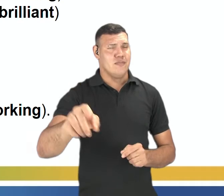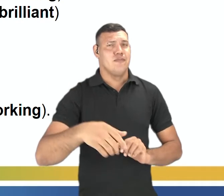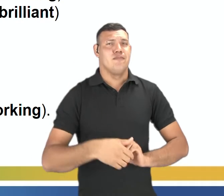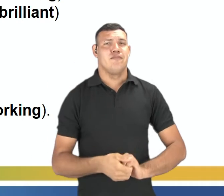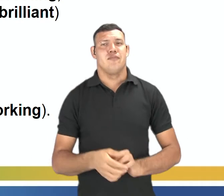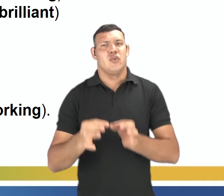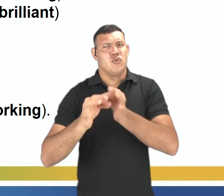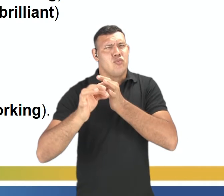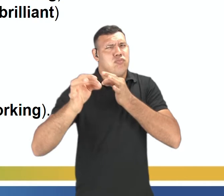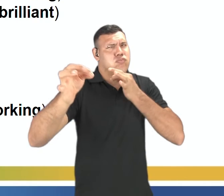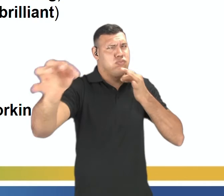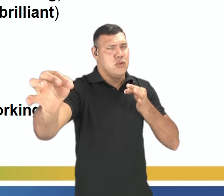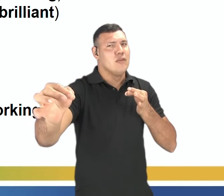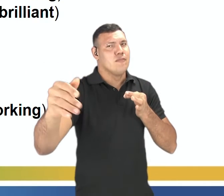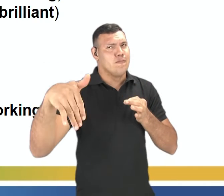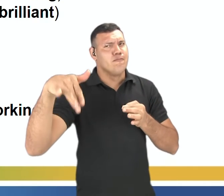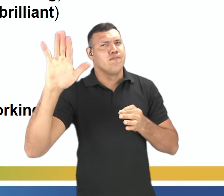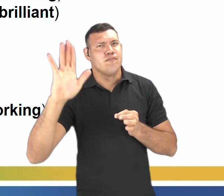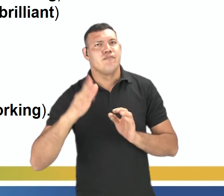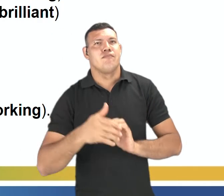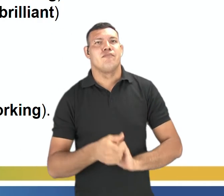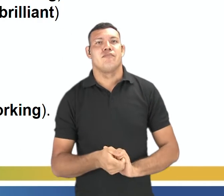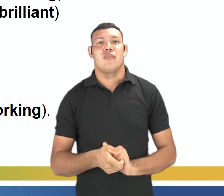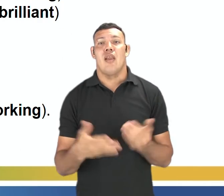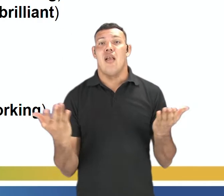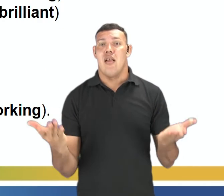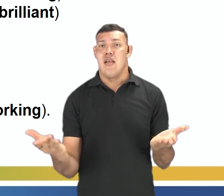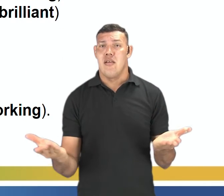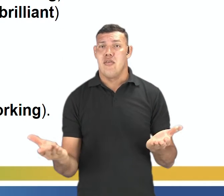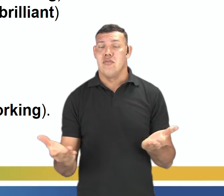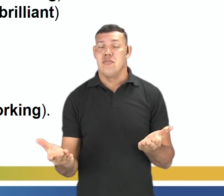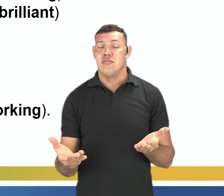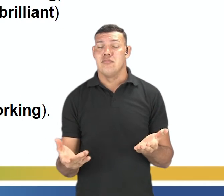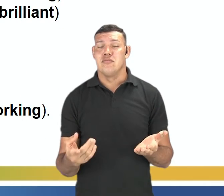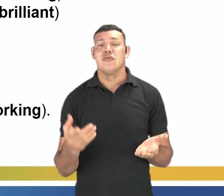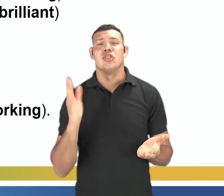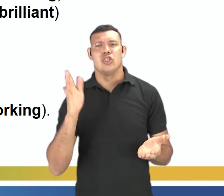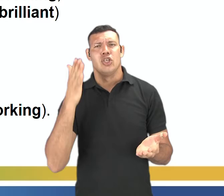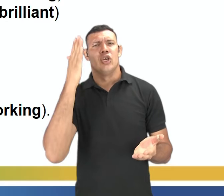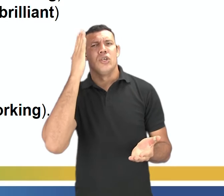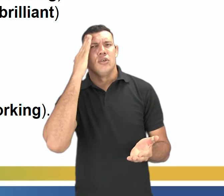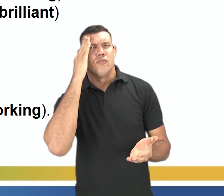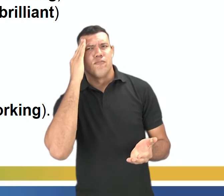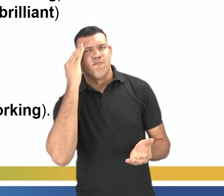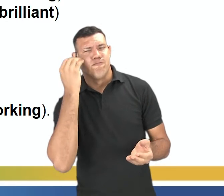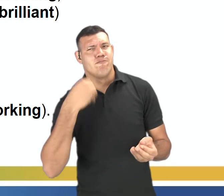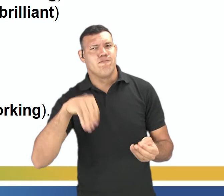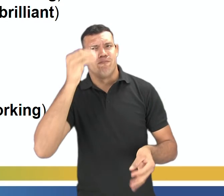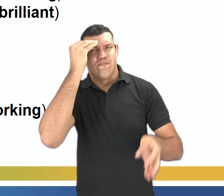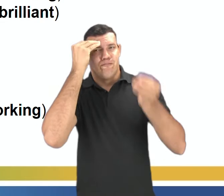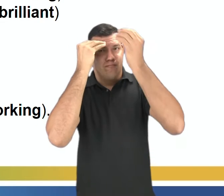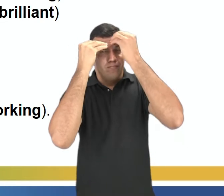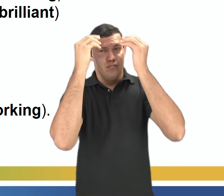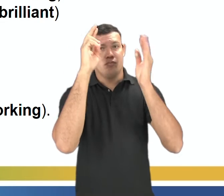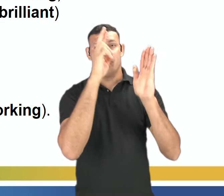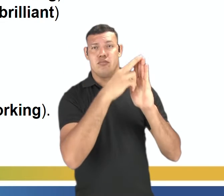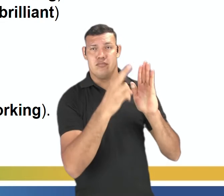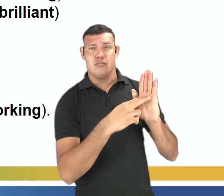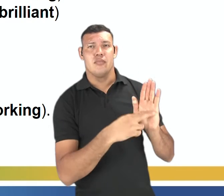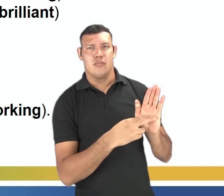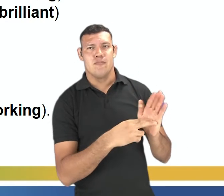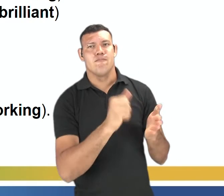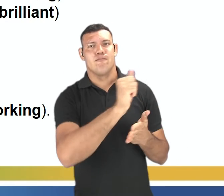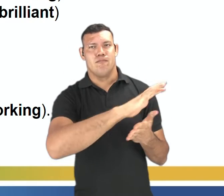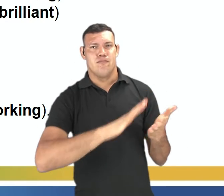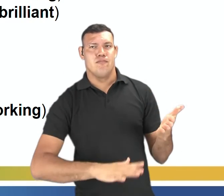Agora que vocês entenderam tudinho, viram um pouco das regras, não é muito complicado, vamos agora aos exercícios, para que vocês possam